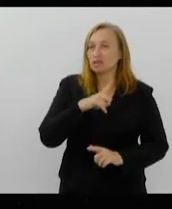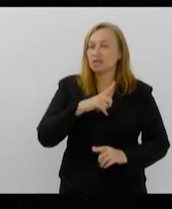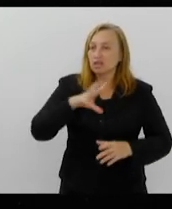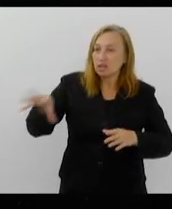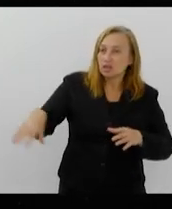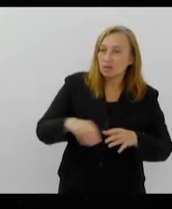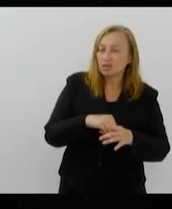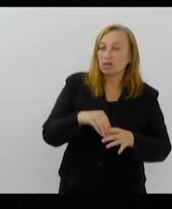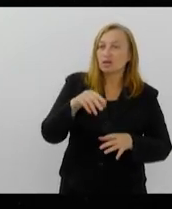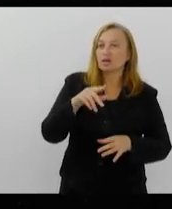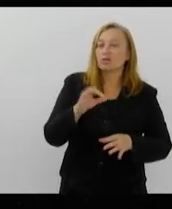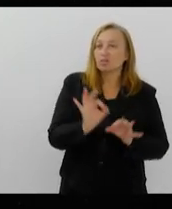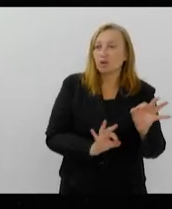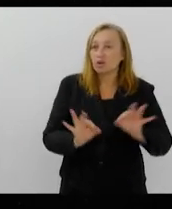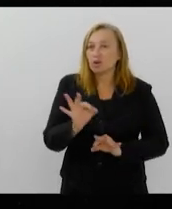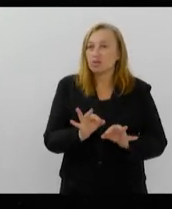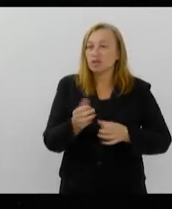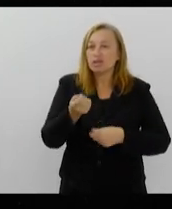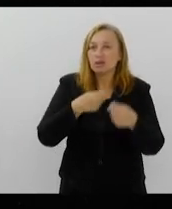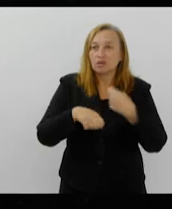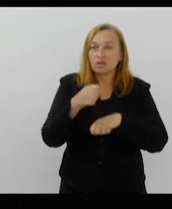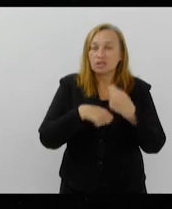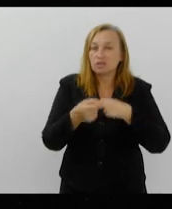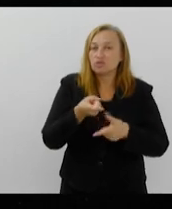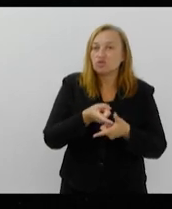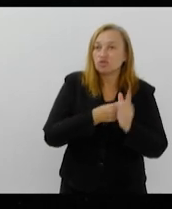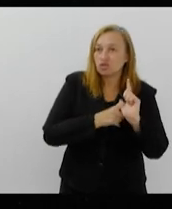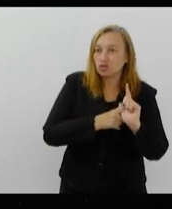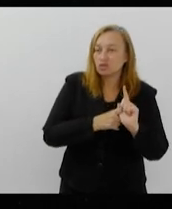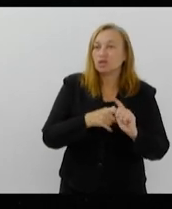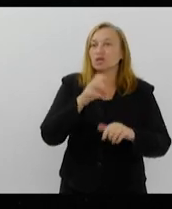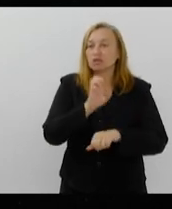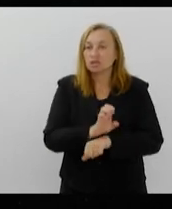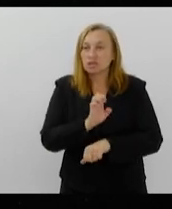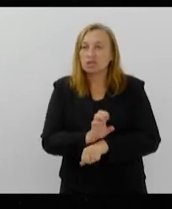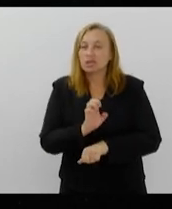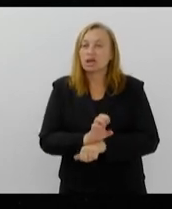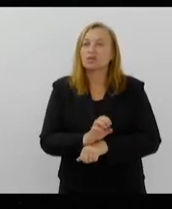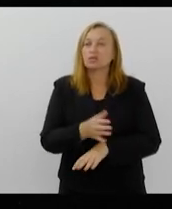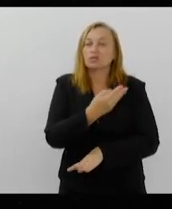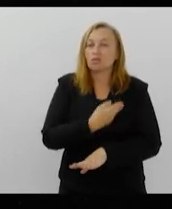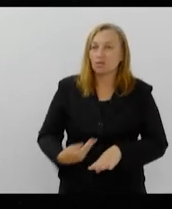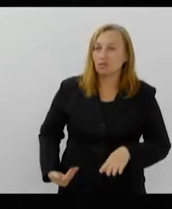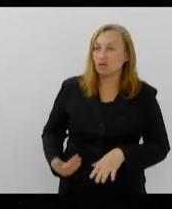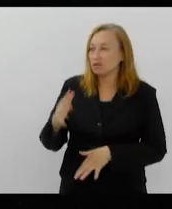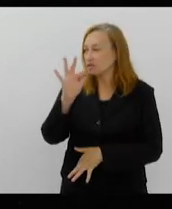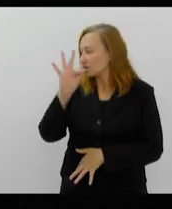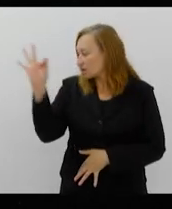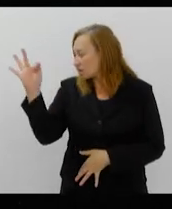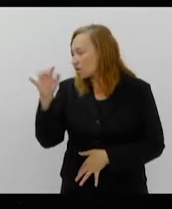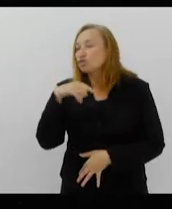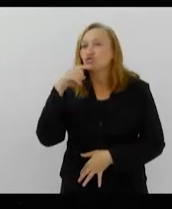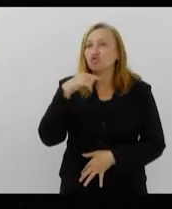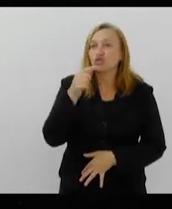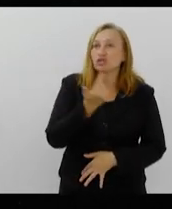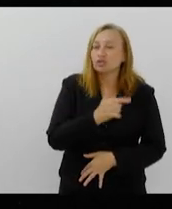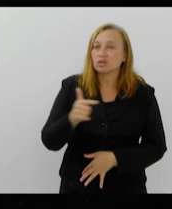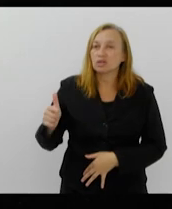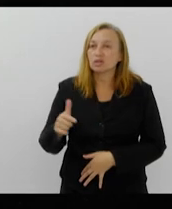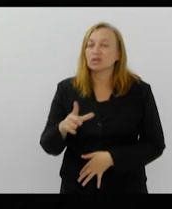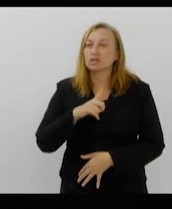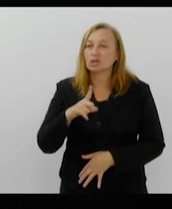PROPAG, nesse programa de renegociação de dívidas dos estados com o governo federal. Sem dúvida nenhuma, nós teremos